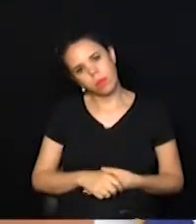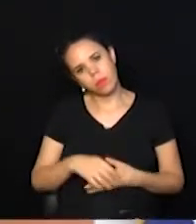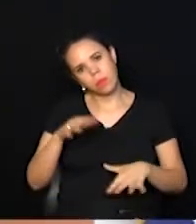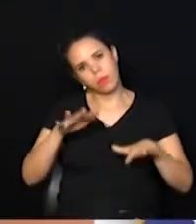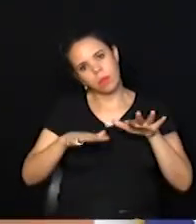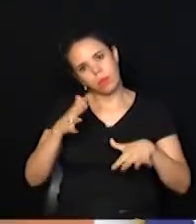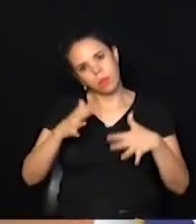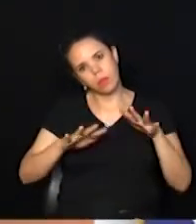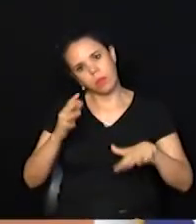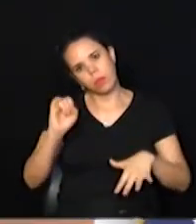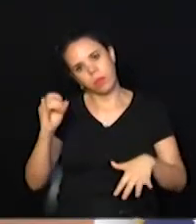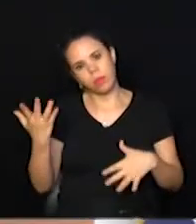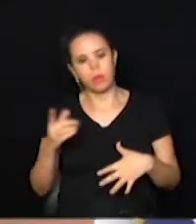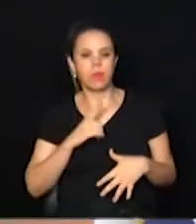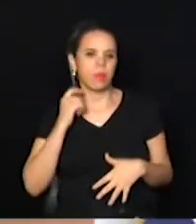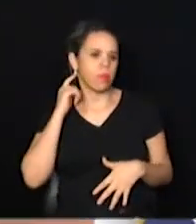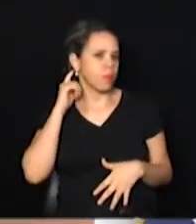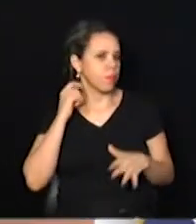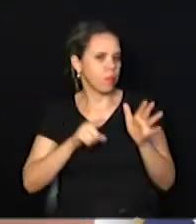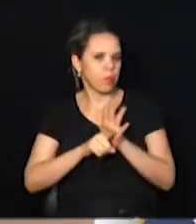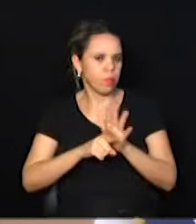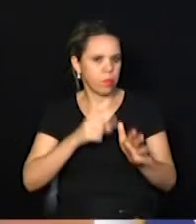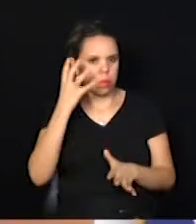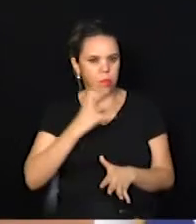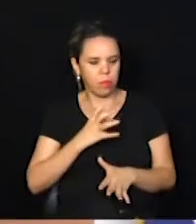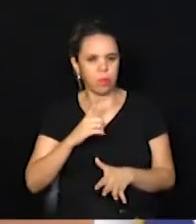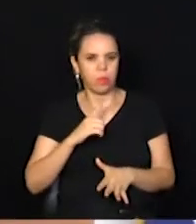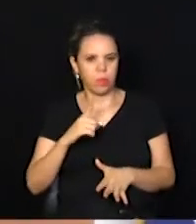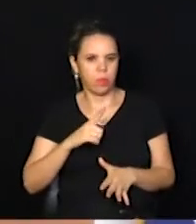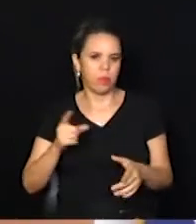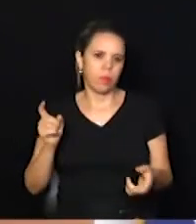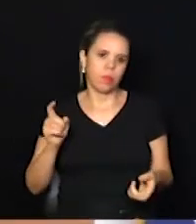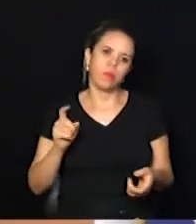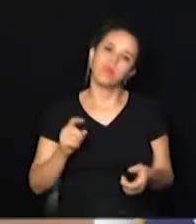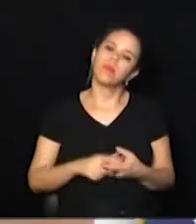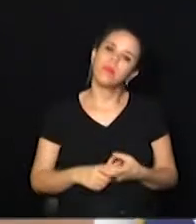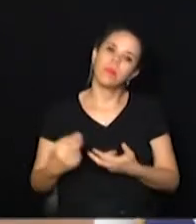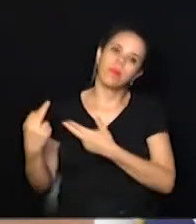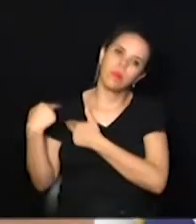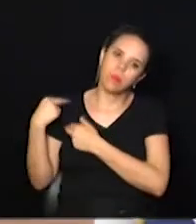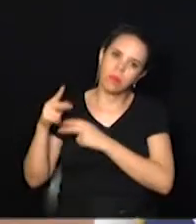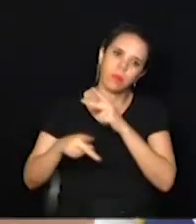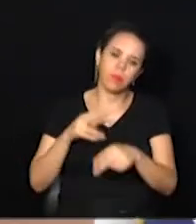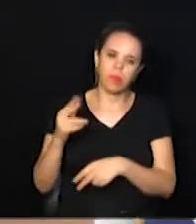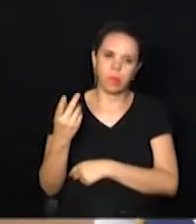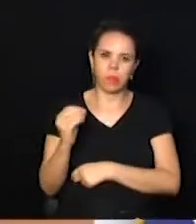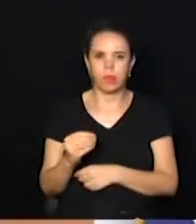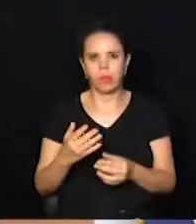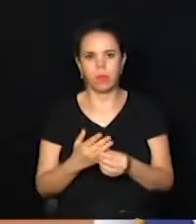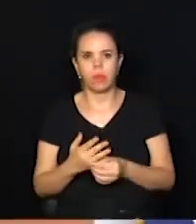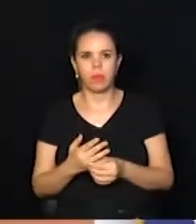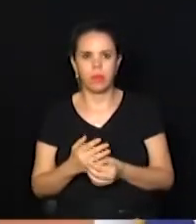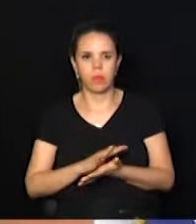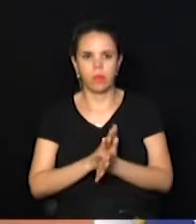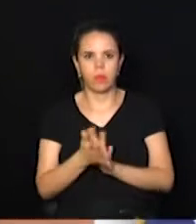Talvez, se tivesse tido uma apuração séria, se tivesse punido os responsáveis do Toninho, do massacre